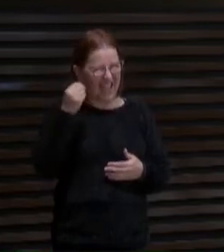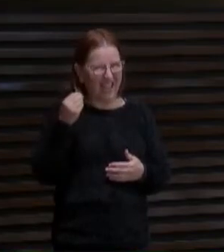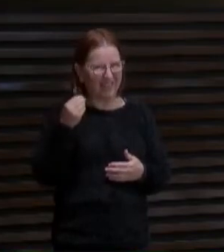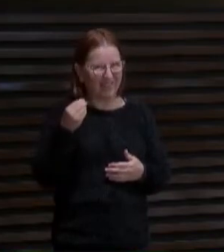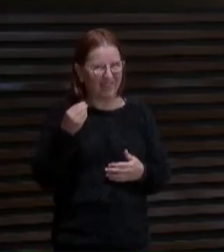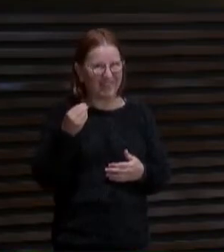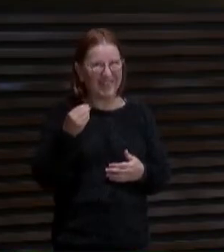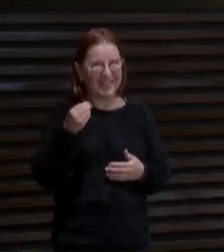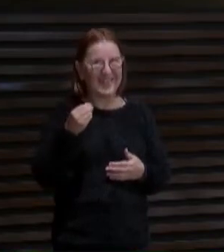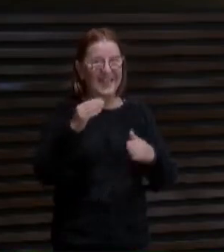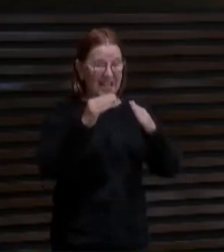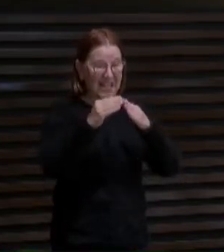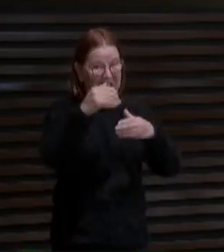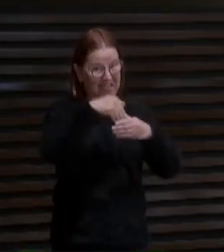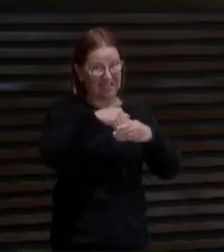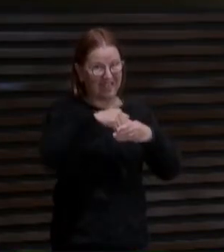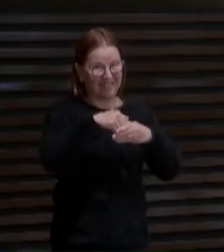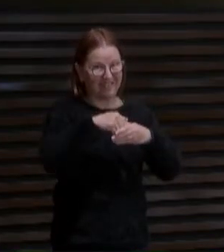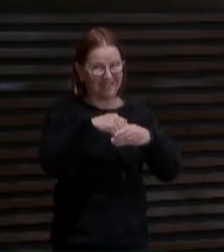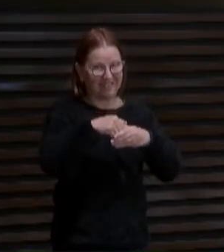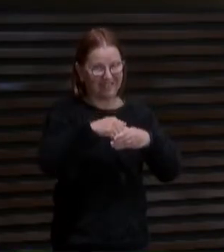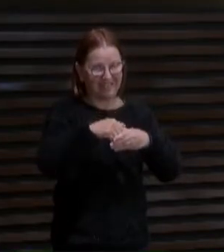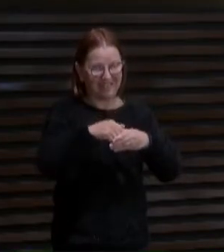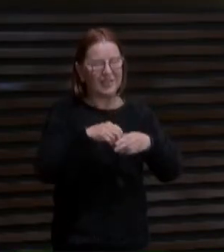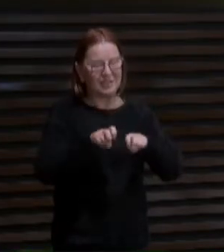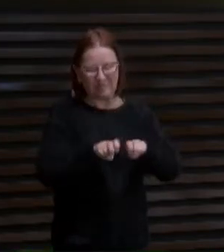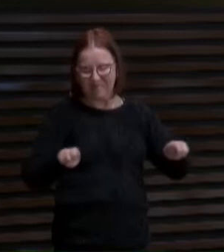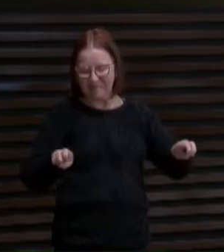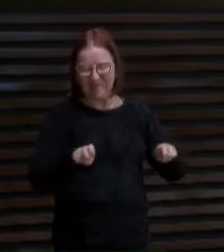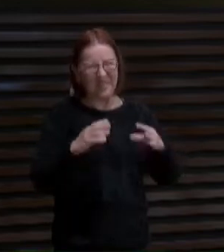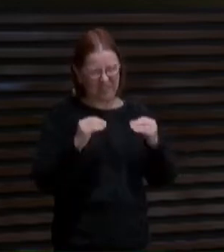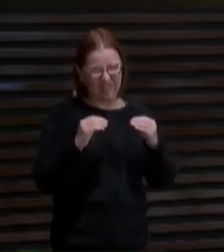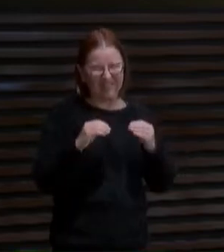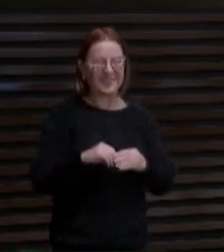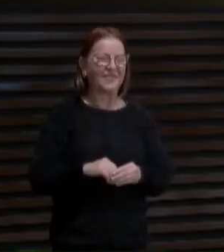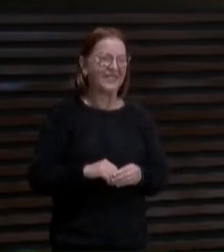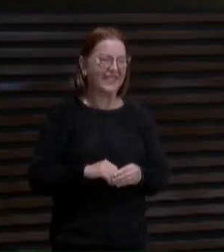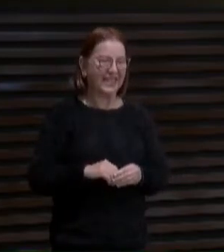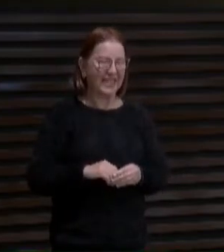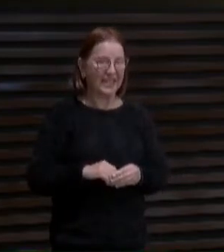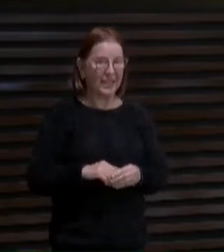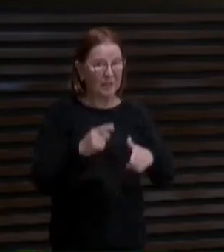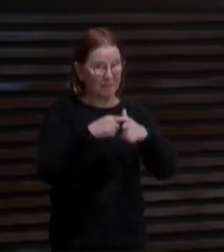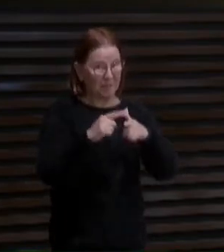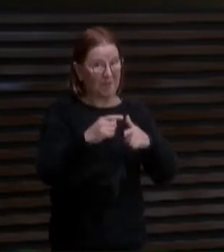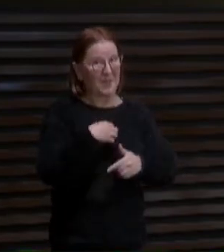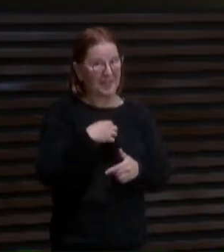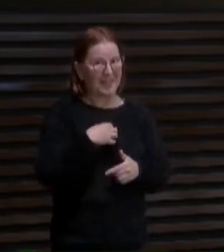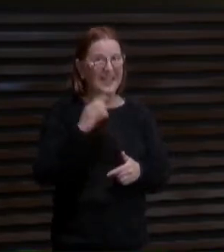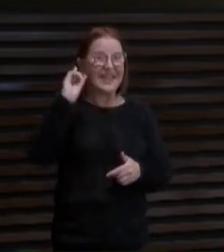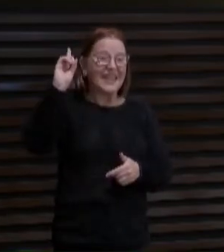então o grande problema nosso é uma questão de natureza Deus precisa tratar com a nossa natureza